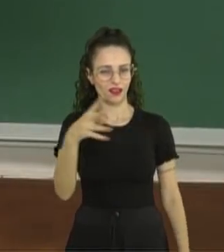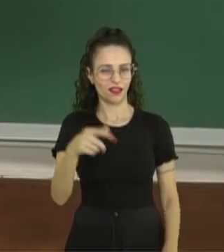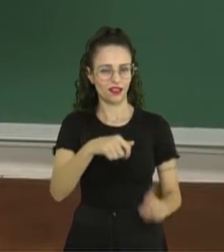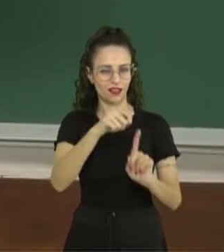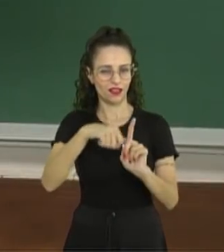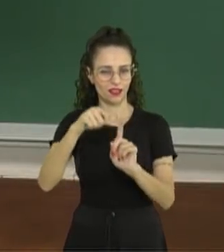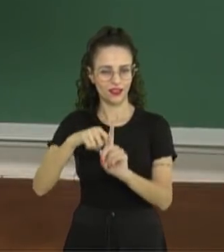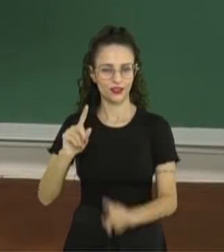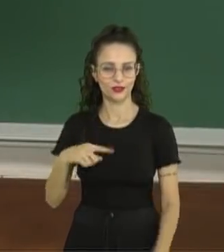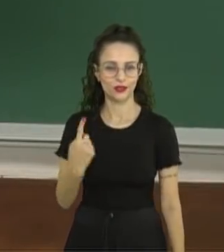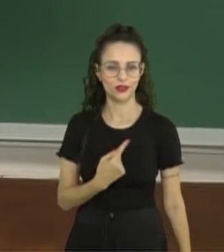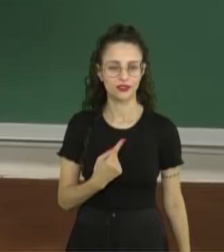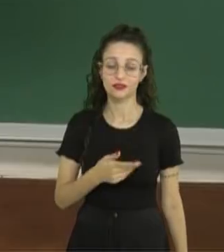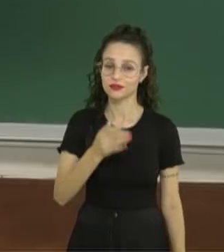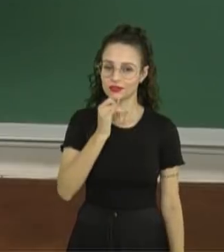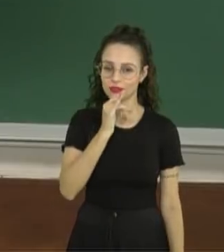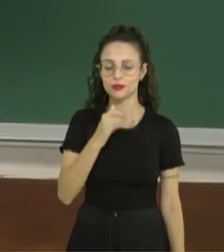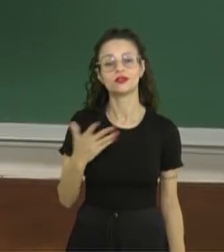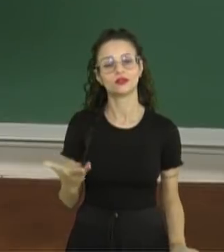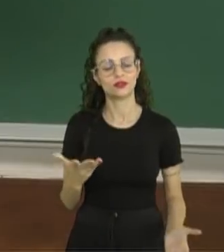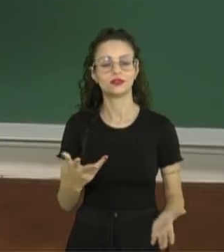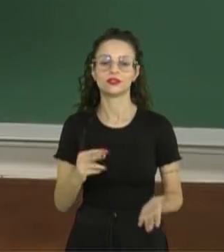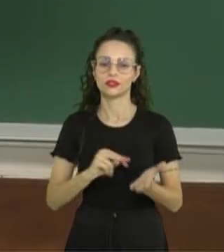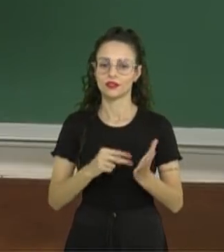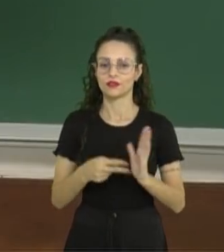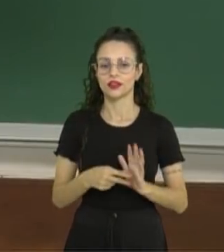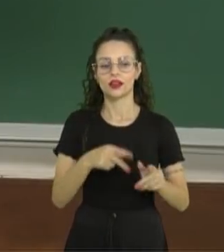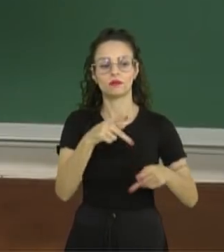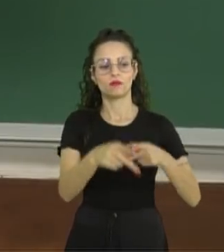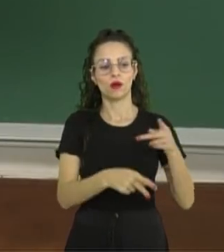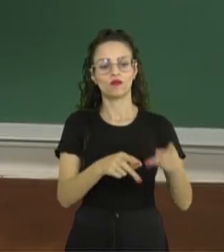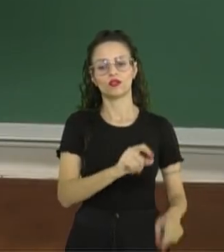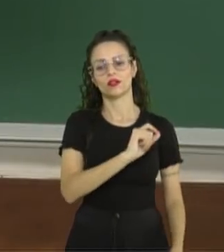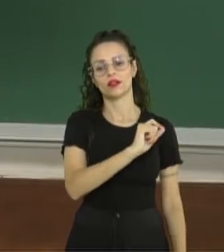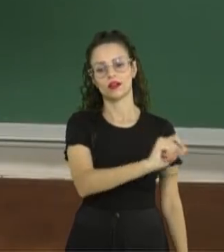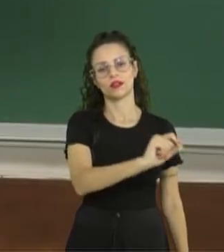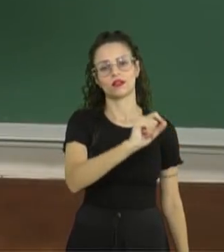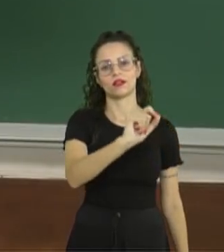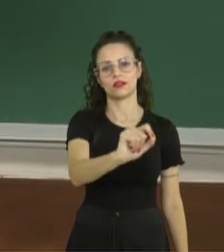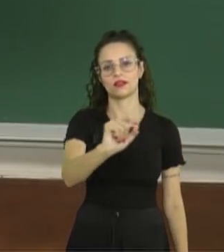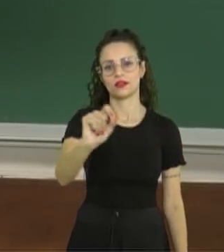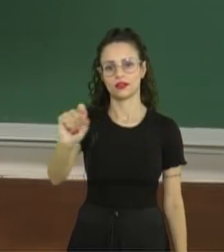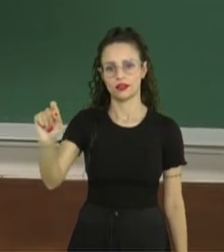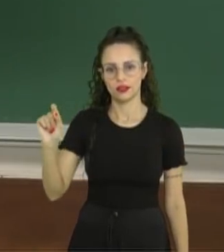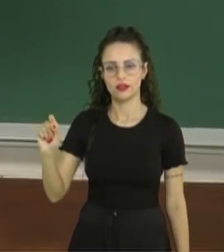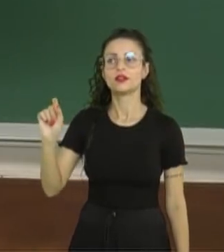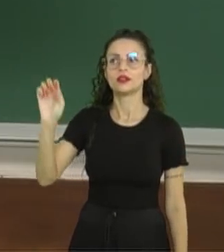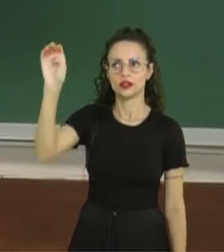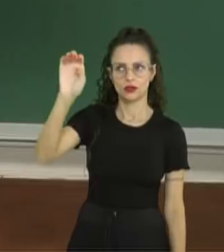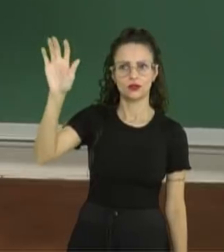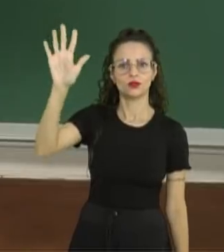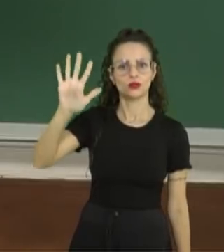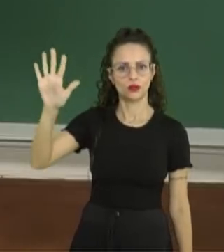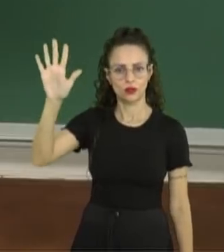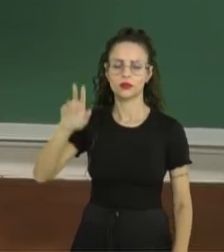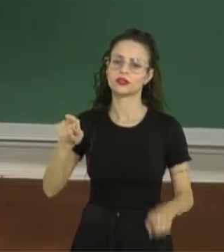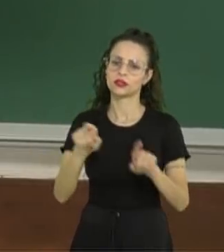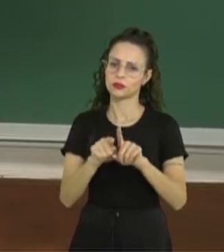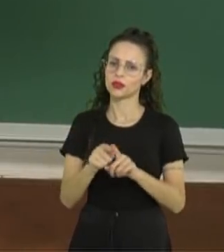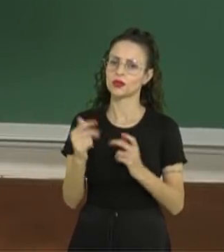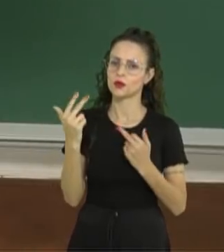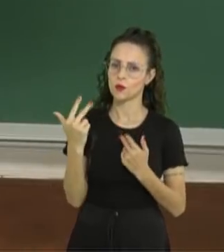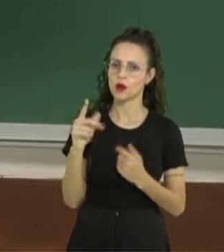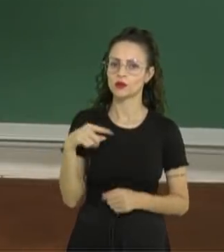nosso, por exemplo? Ou seja, cada civilização, em geral, até a Europa, utiliza o calendário gregoriano, o